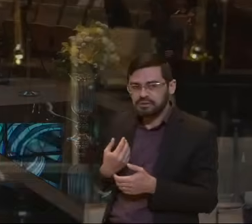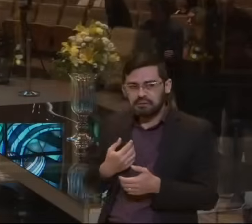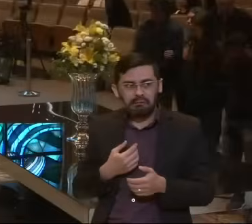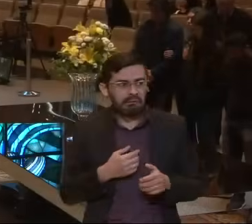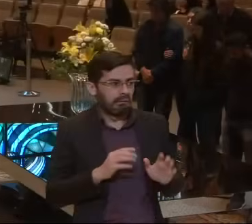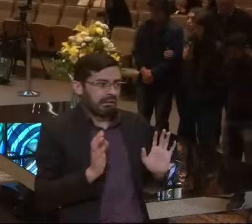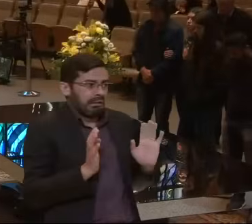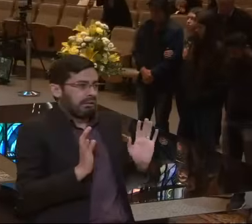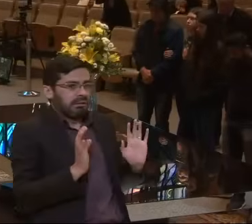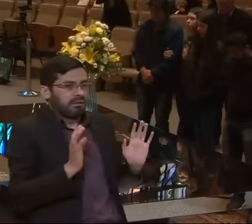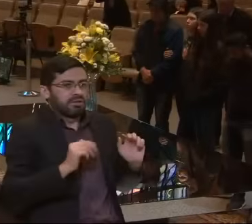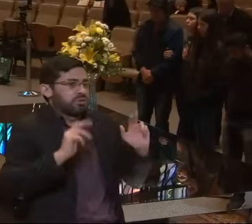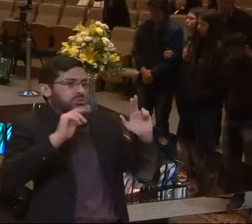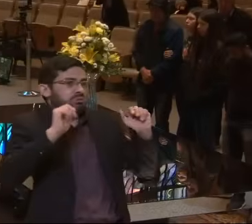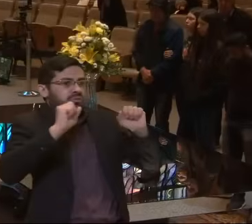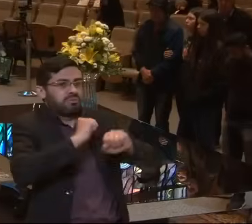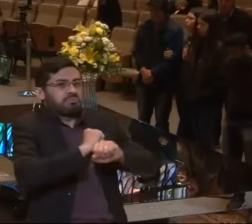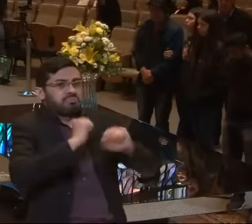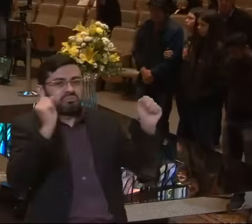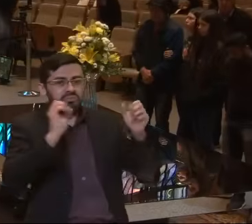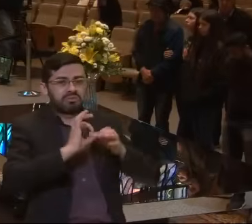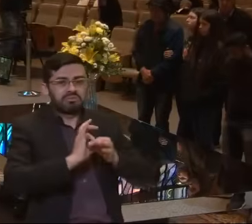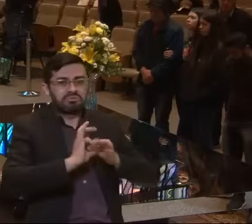que nunca a gente vai conseguir vencer.